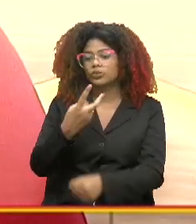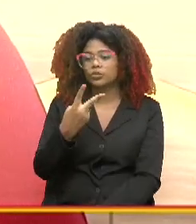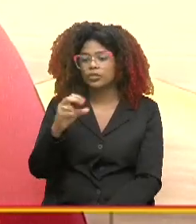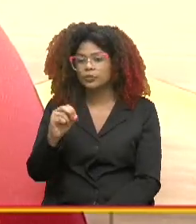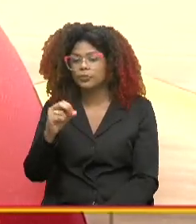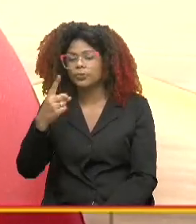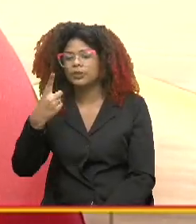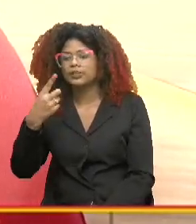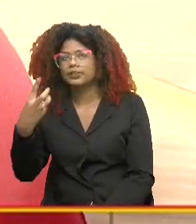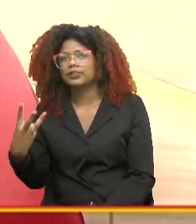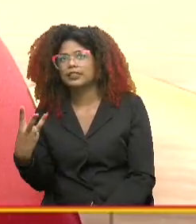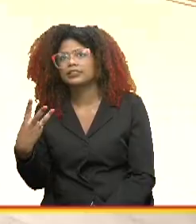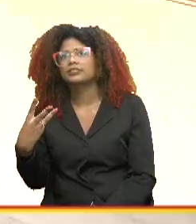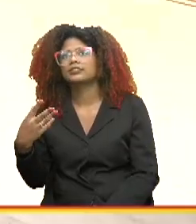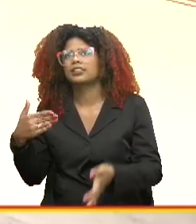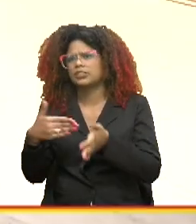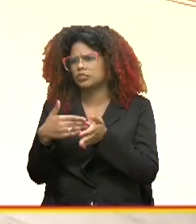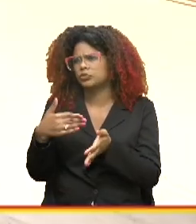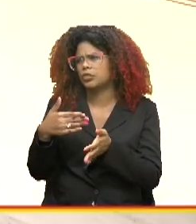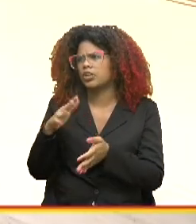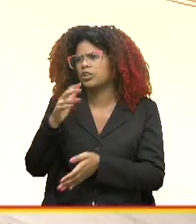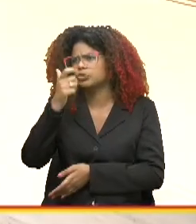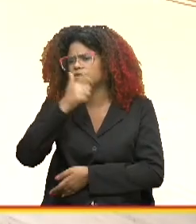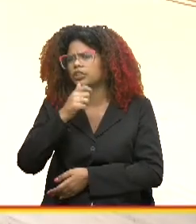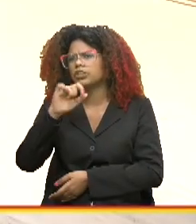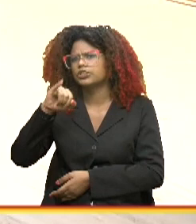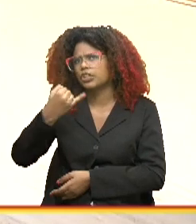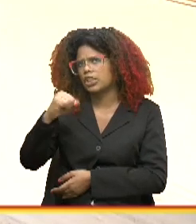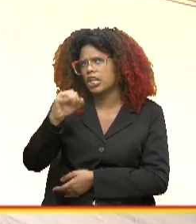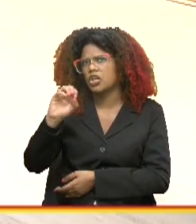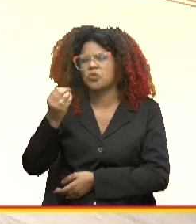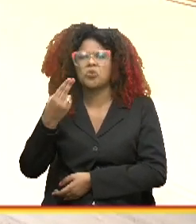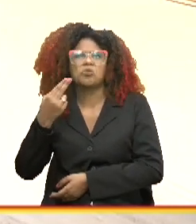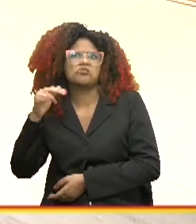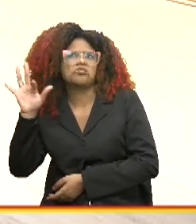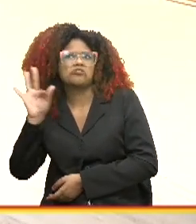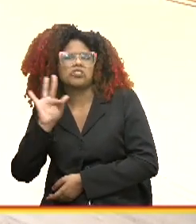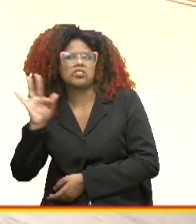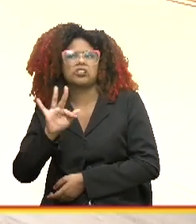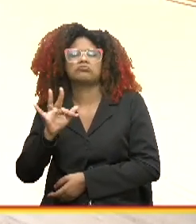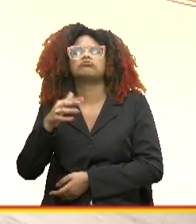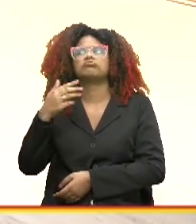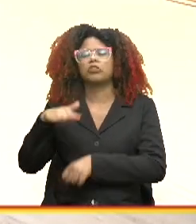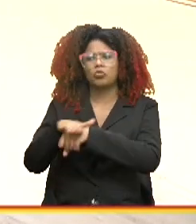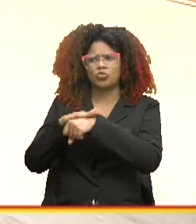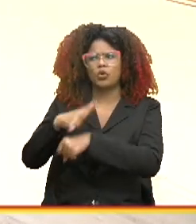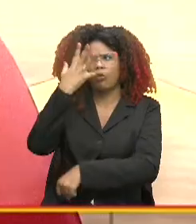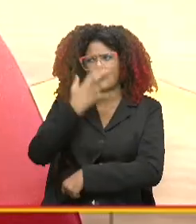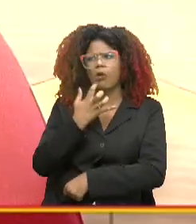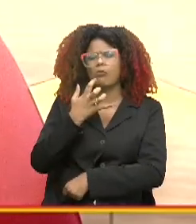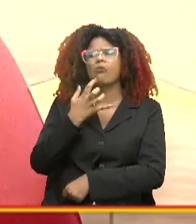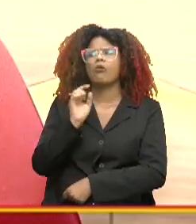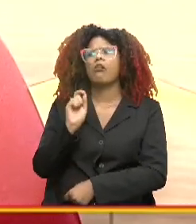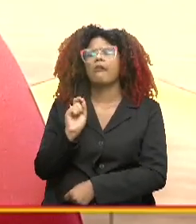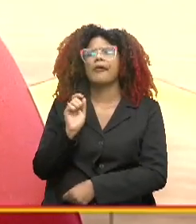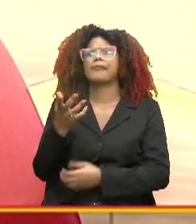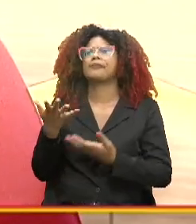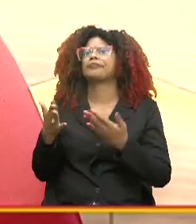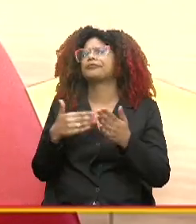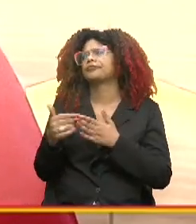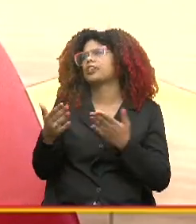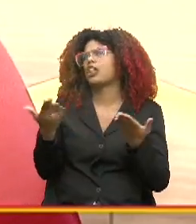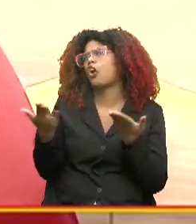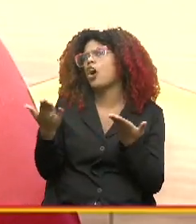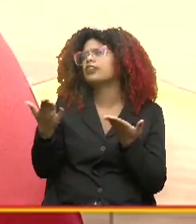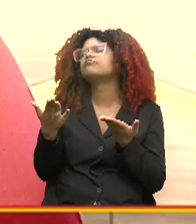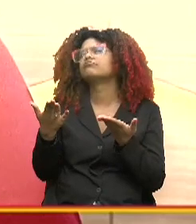até mais ou menos em janeiro fevereiro tivemos uma conversa bem séria de casal isso assim quem sabe é